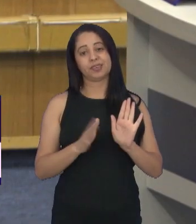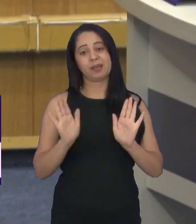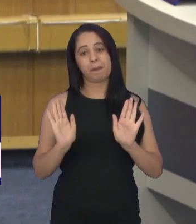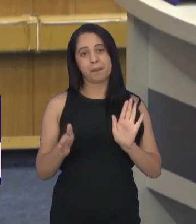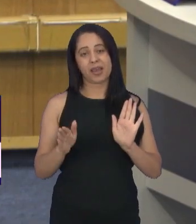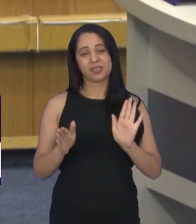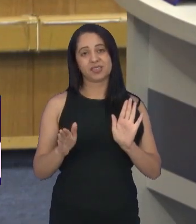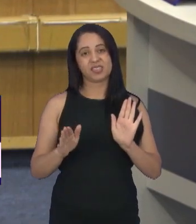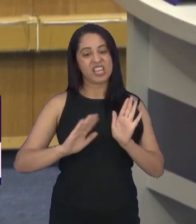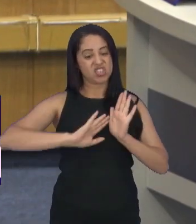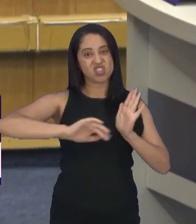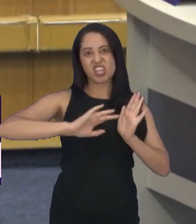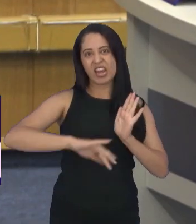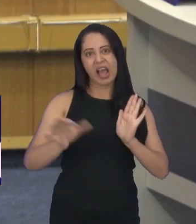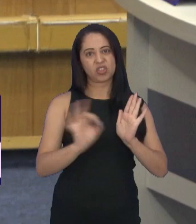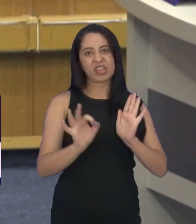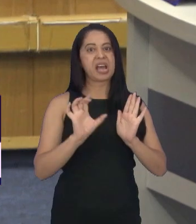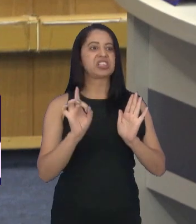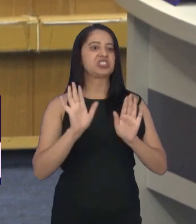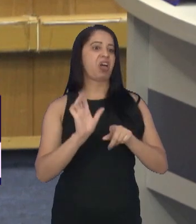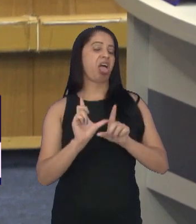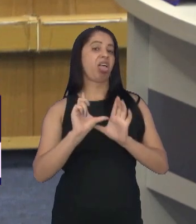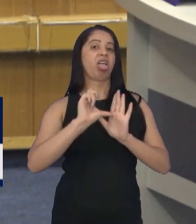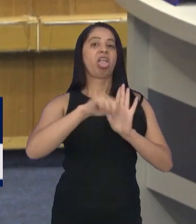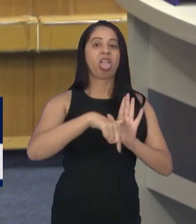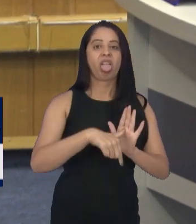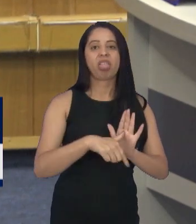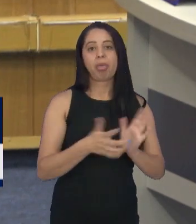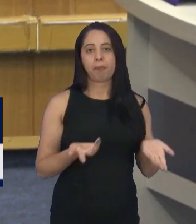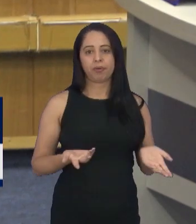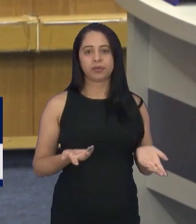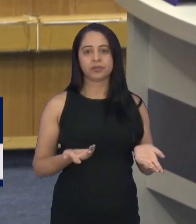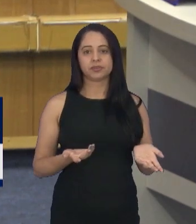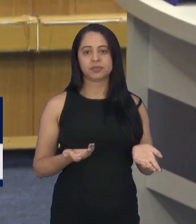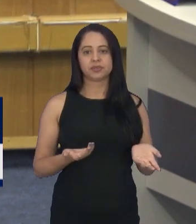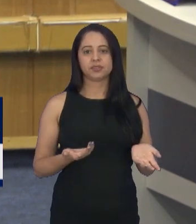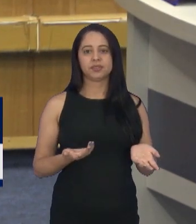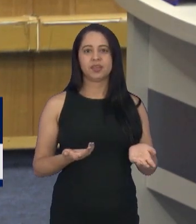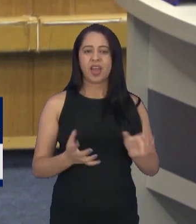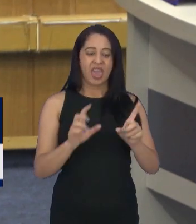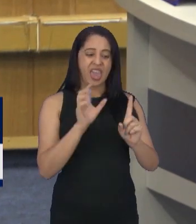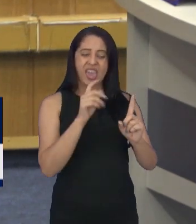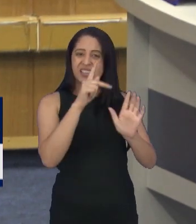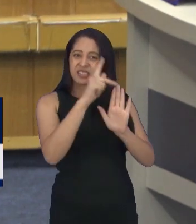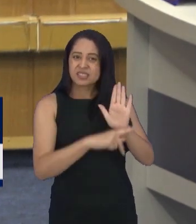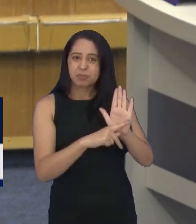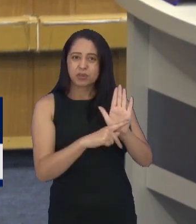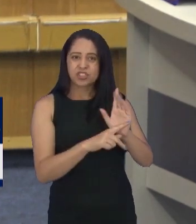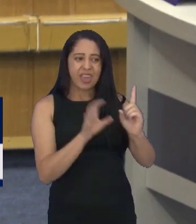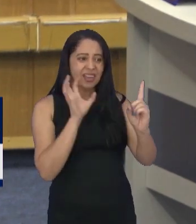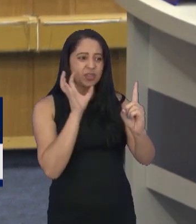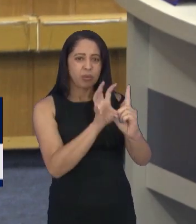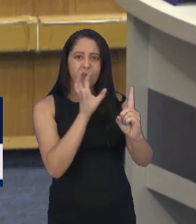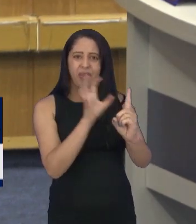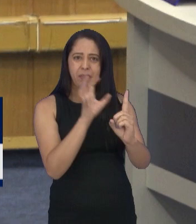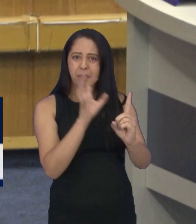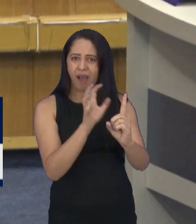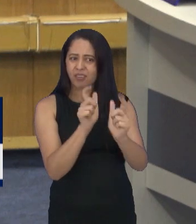foi retirado. O projeto, ele tem um impacto muito grande na